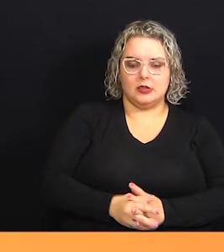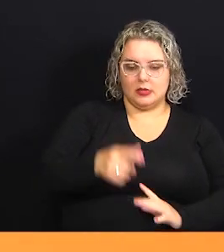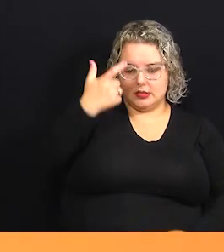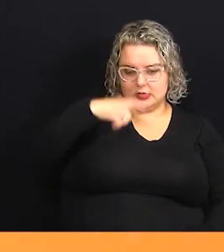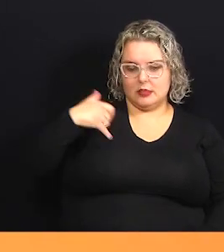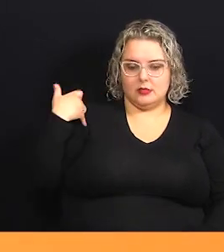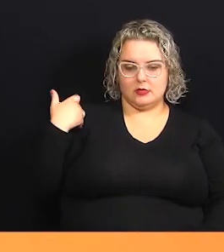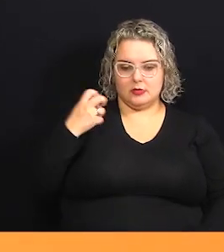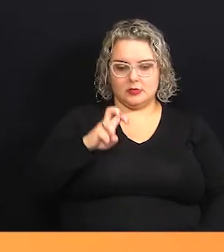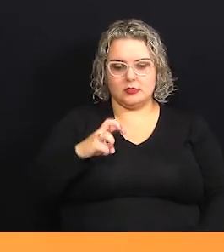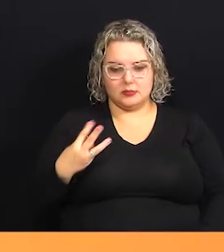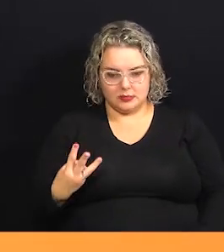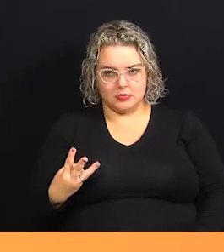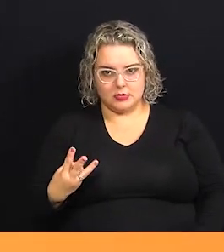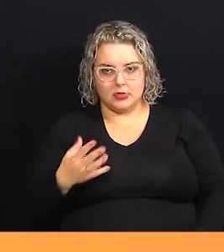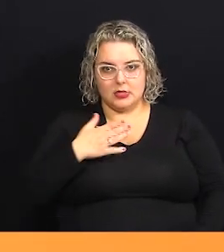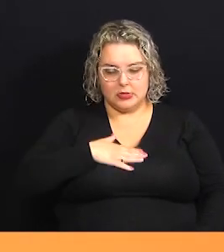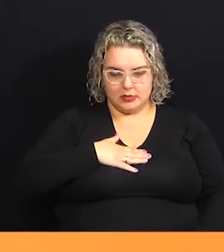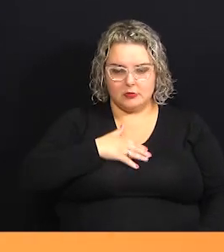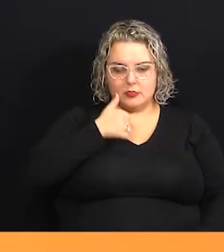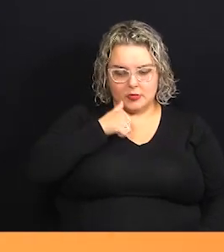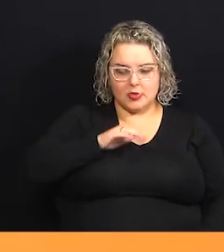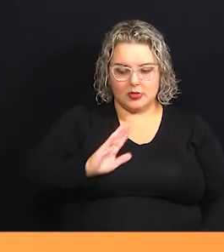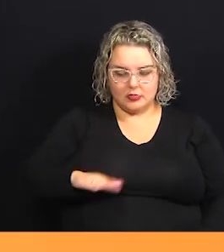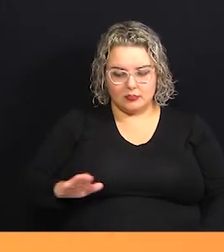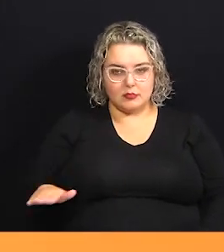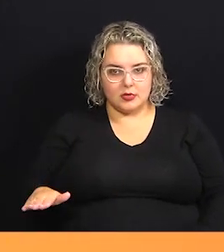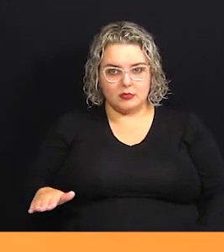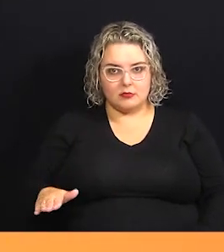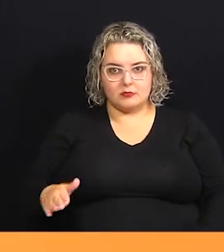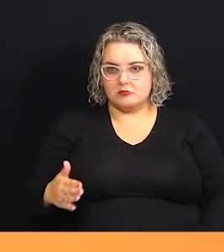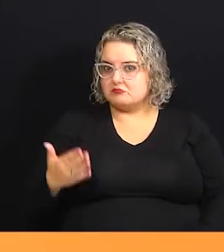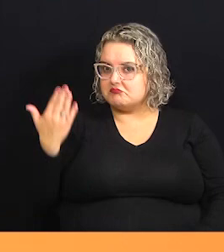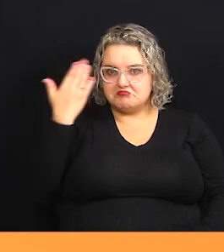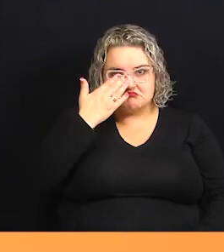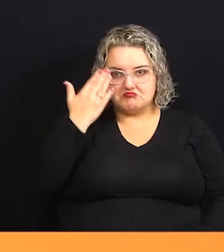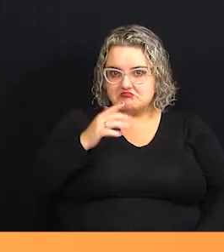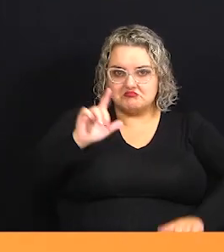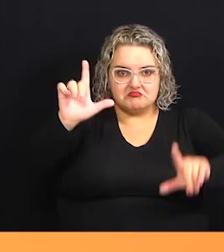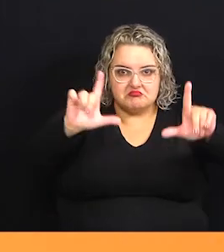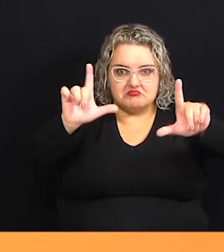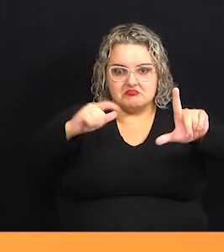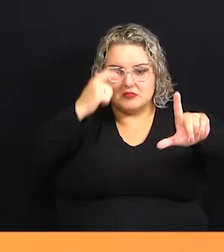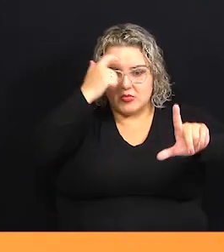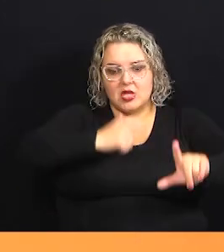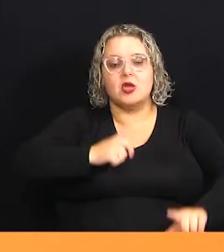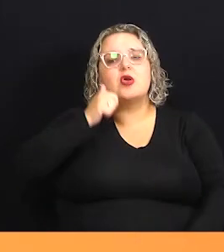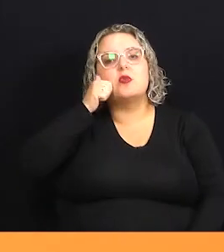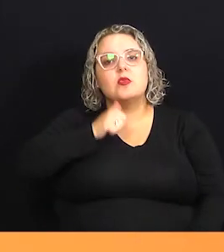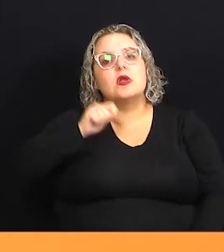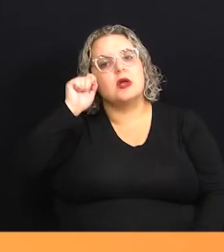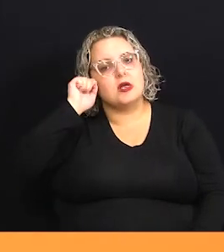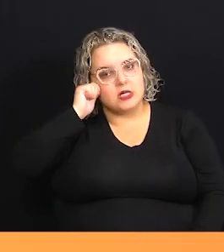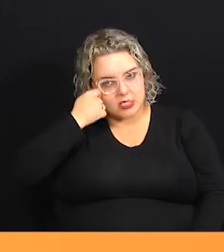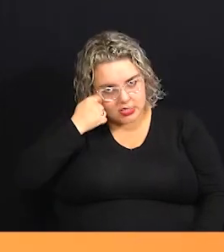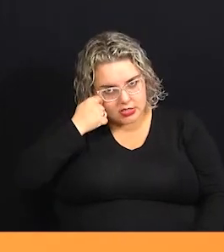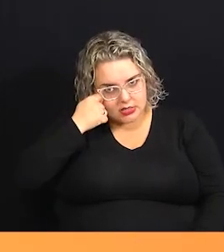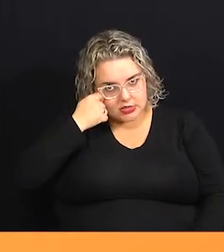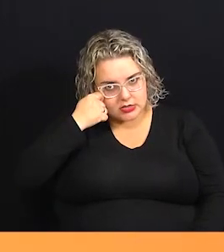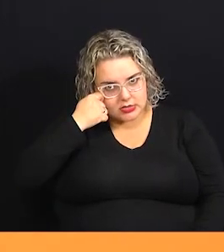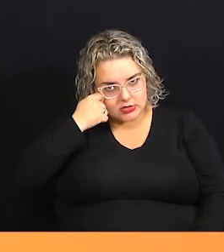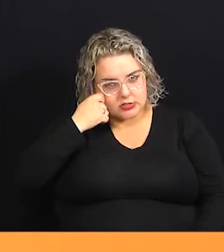tenho 53 anos. Na minha infância, eu não me via na TV. Eu sou uma mulher negra,